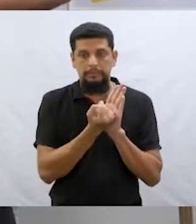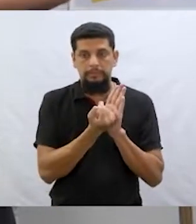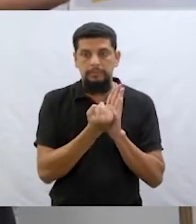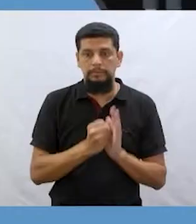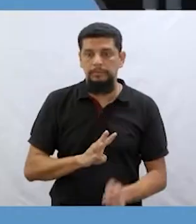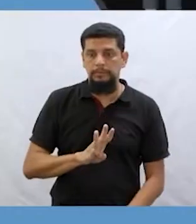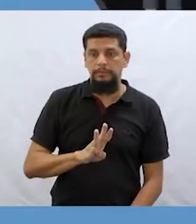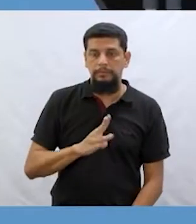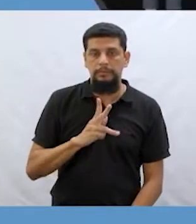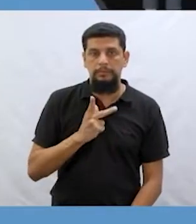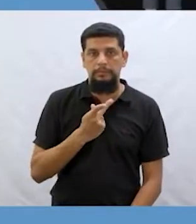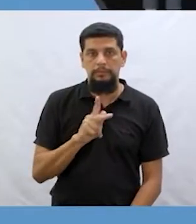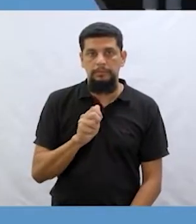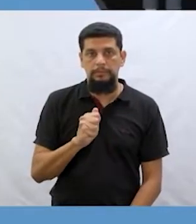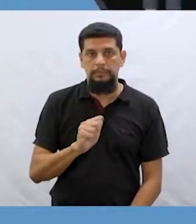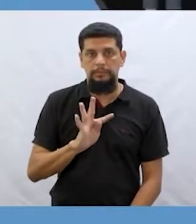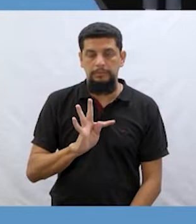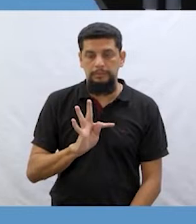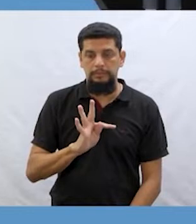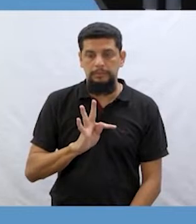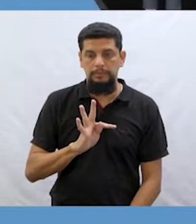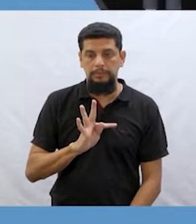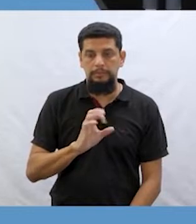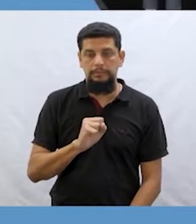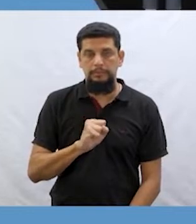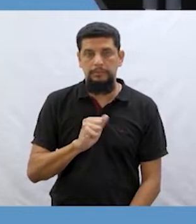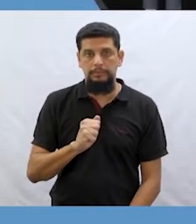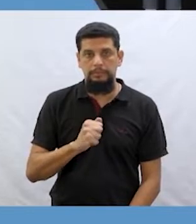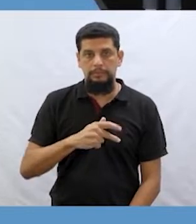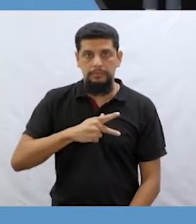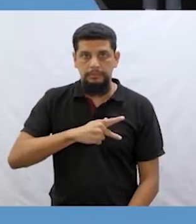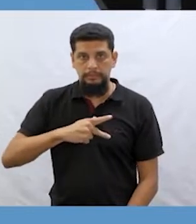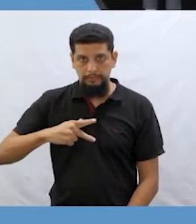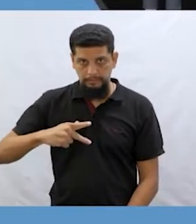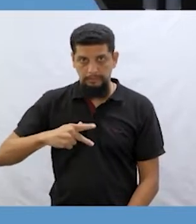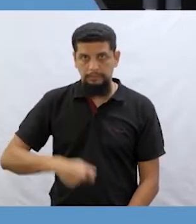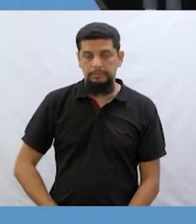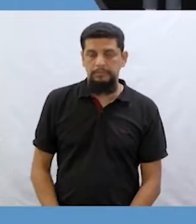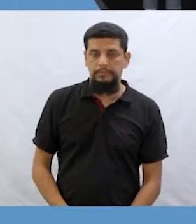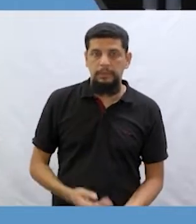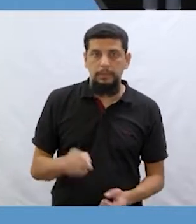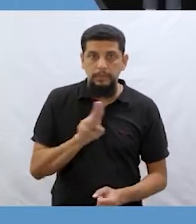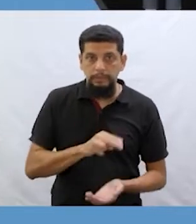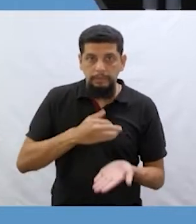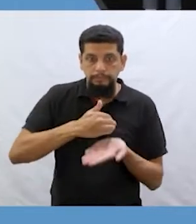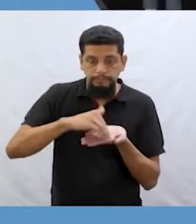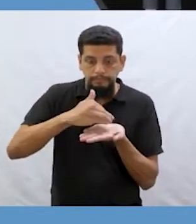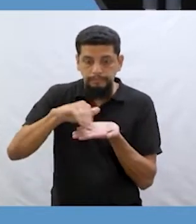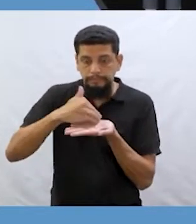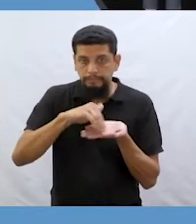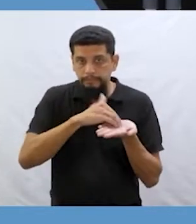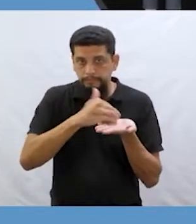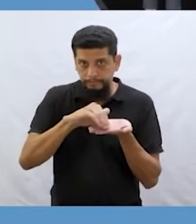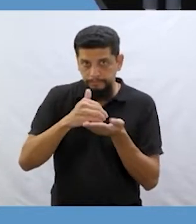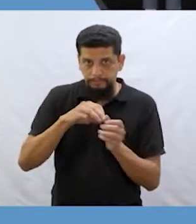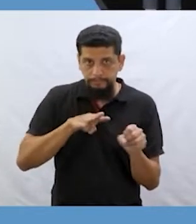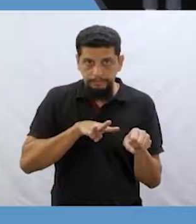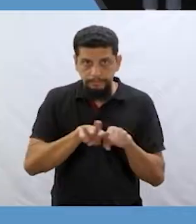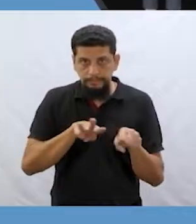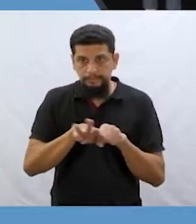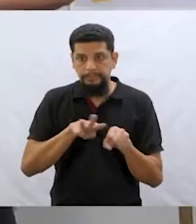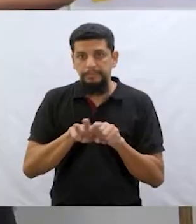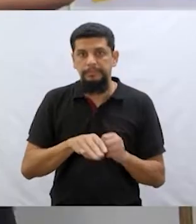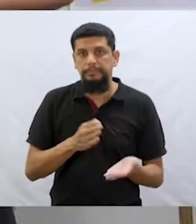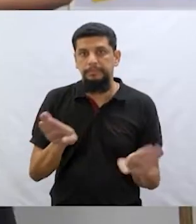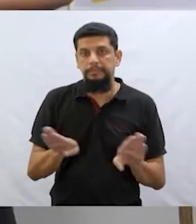é do WhatsApp. Isso, né, que a gente usa bastante hoje em dia para mandar mensagens para as pessoas, comunicar, né? De se comunicar, né?